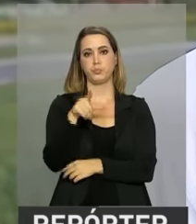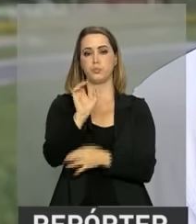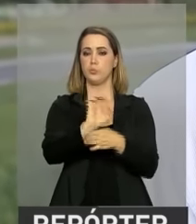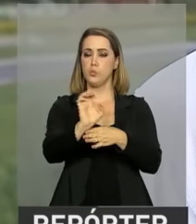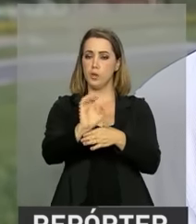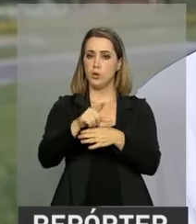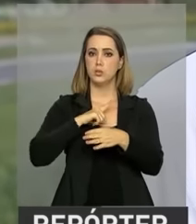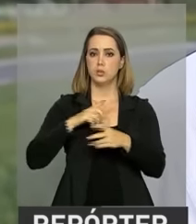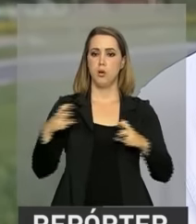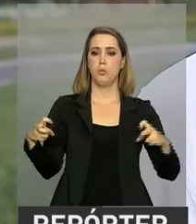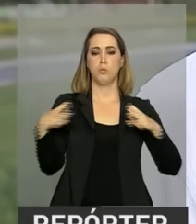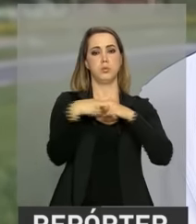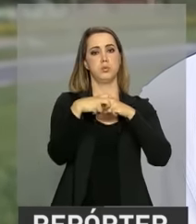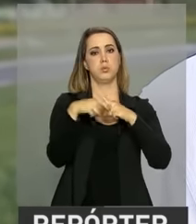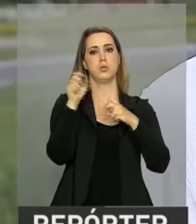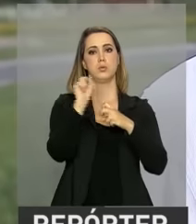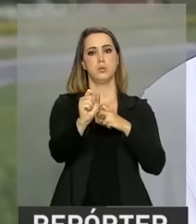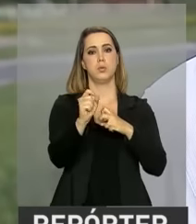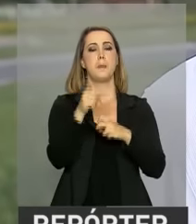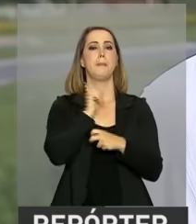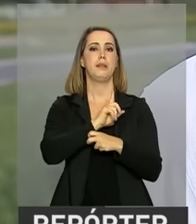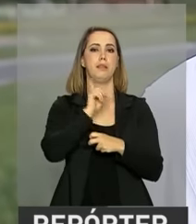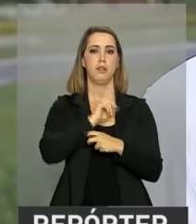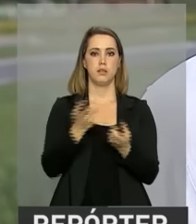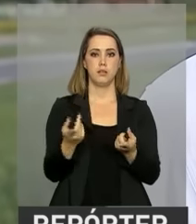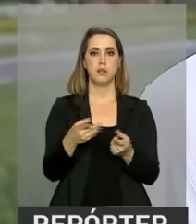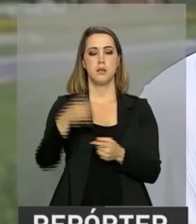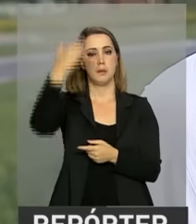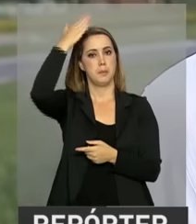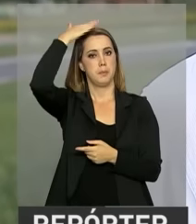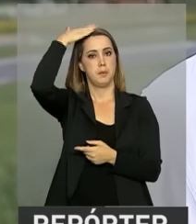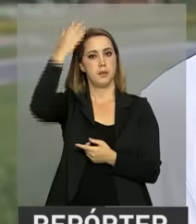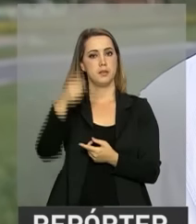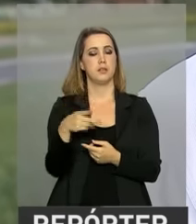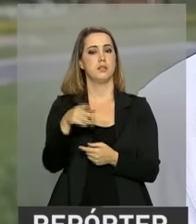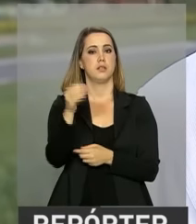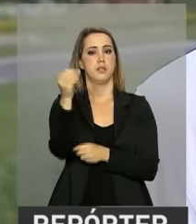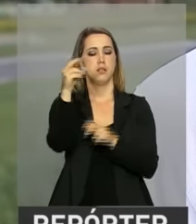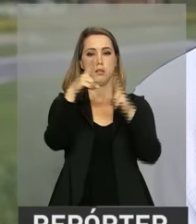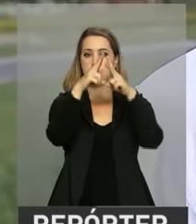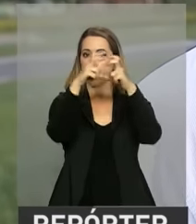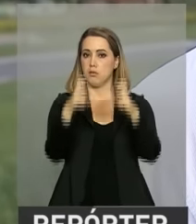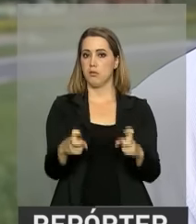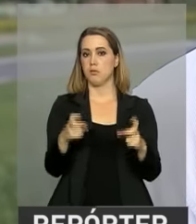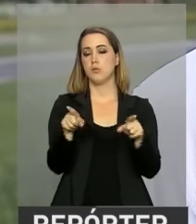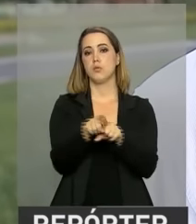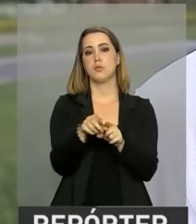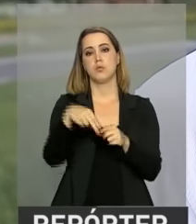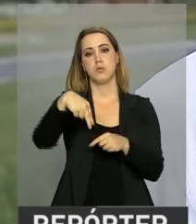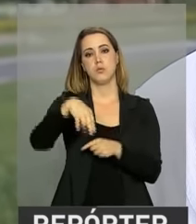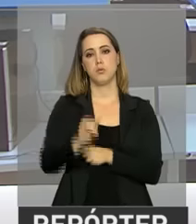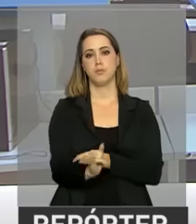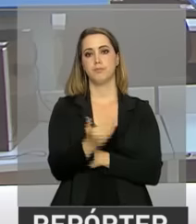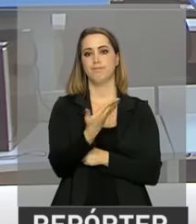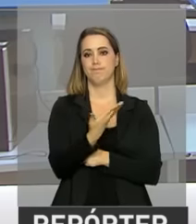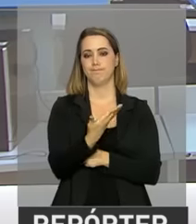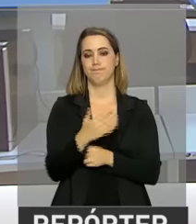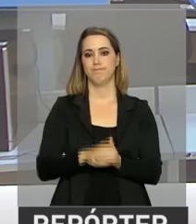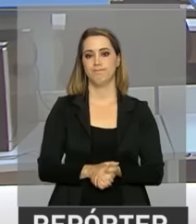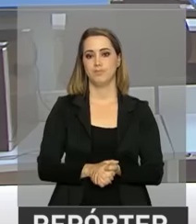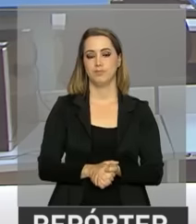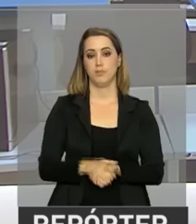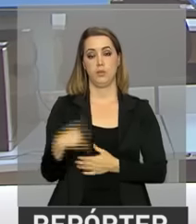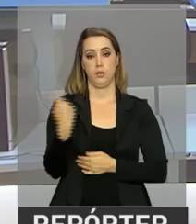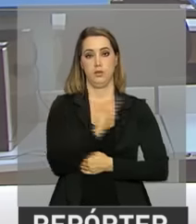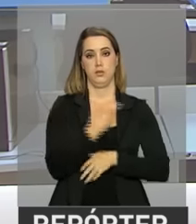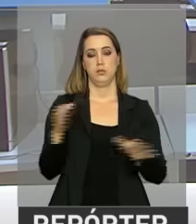maior número de acidentes graves foram Minas Gerais Paraná e Santa Catarina de Brasília Nei Pereira